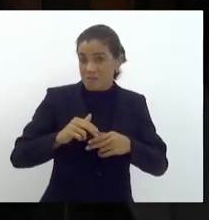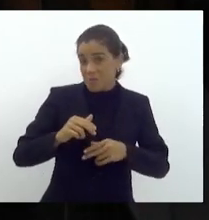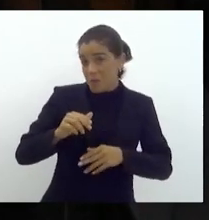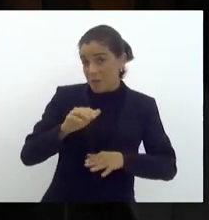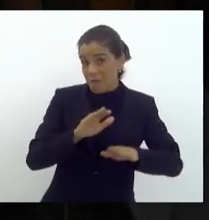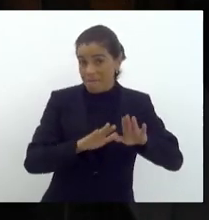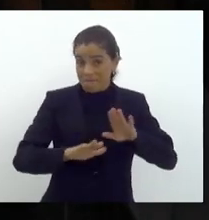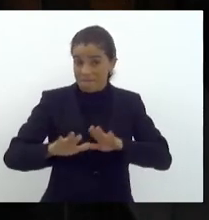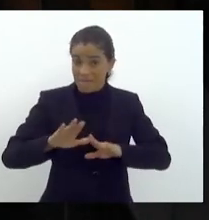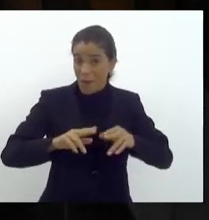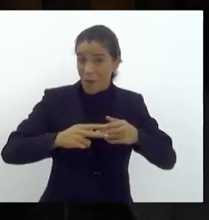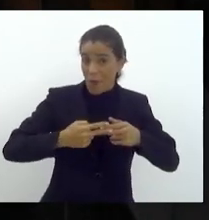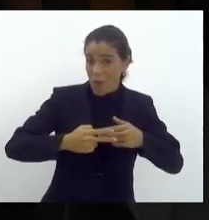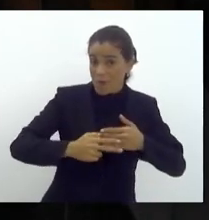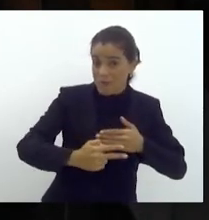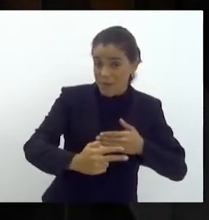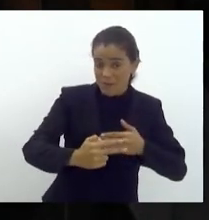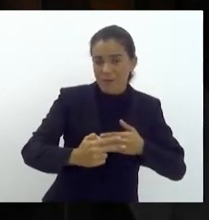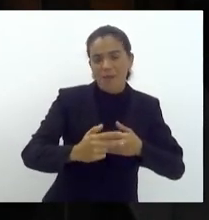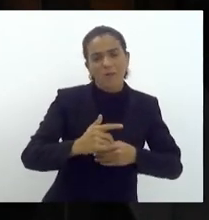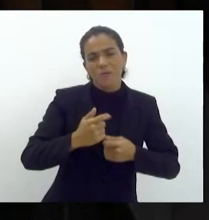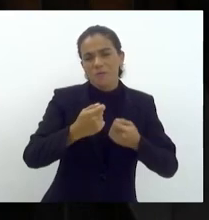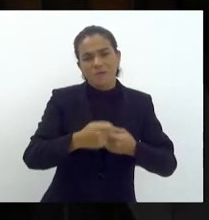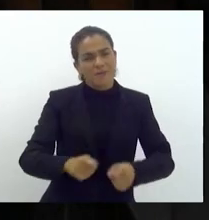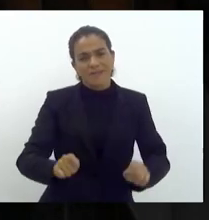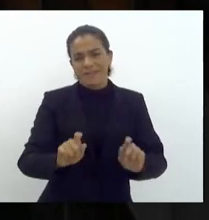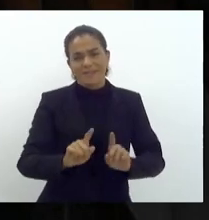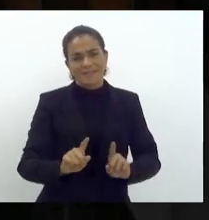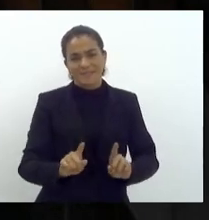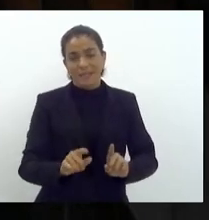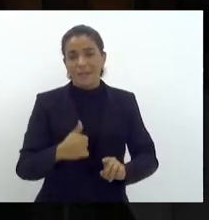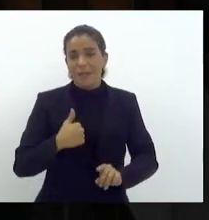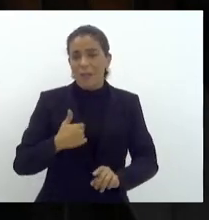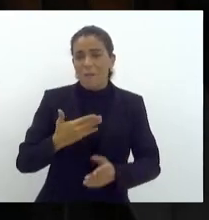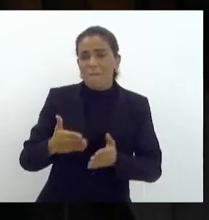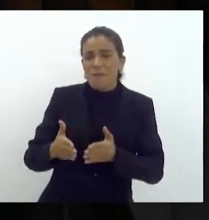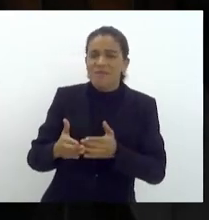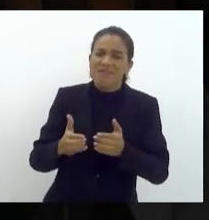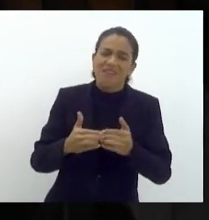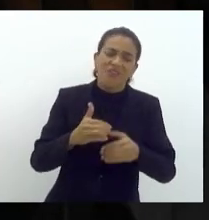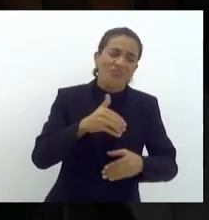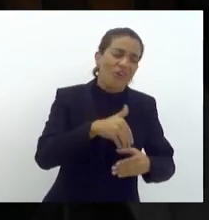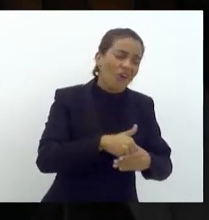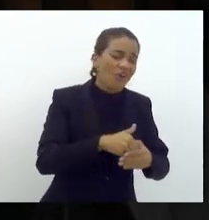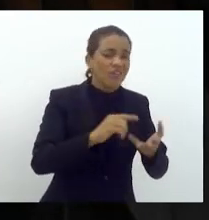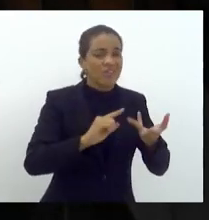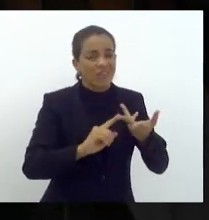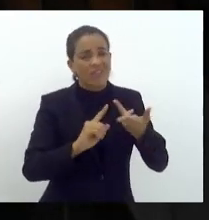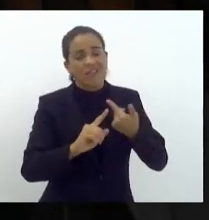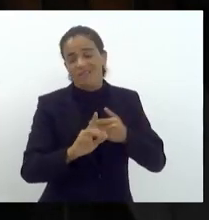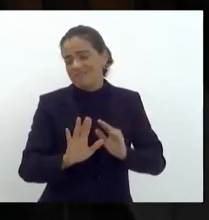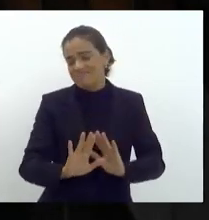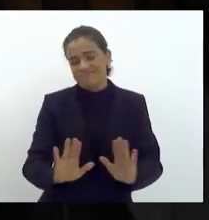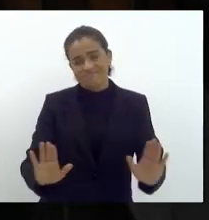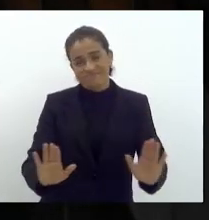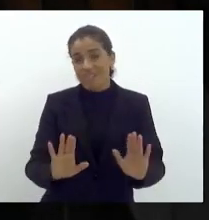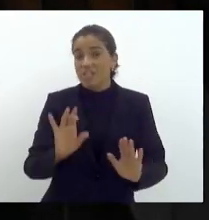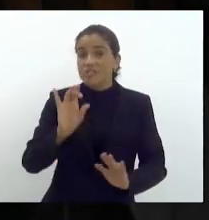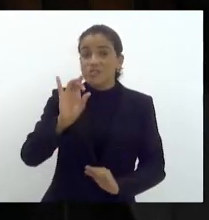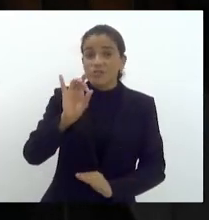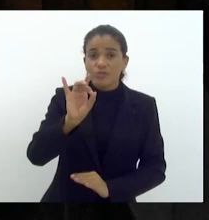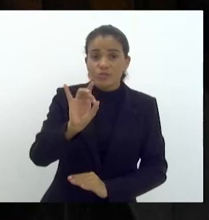também não há necessidade de eu estar pedindo voto etc etc só